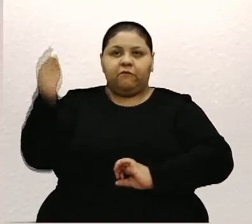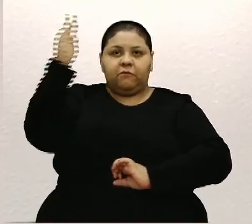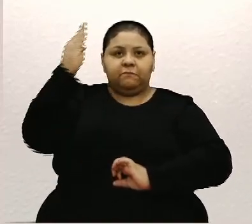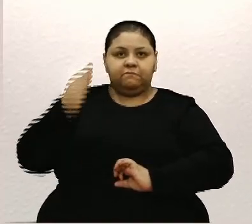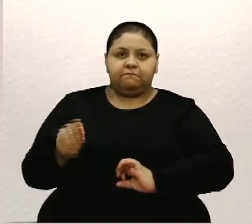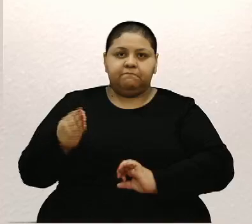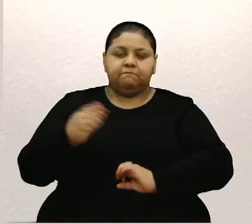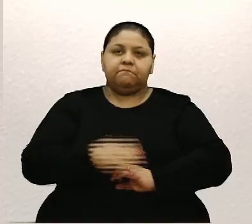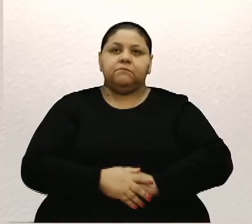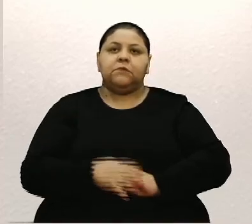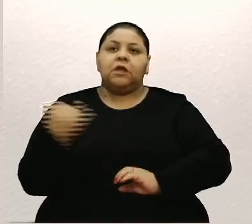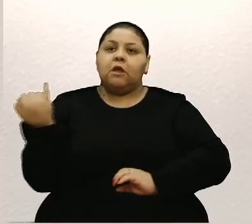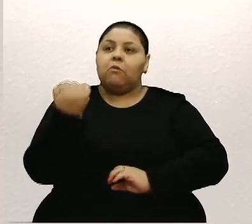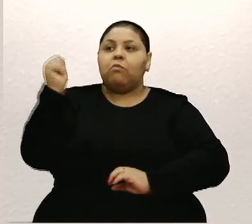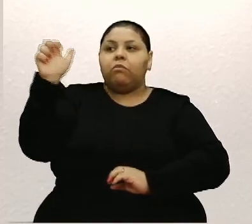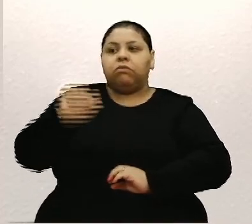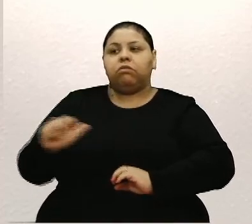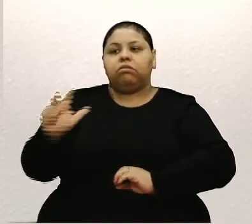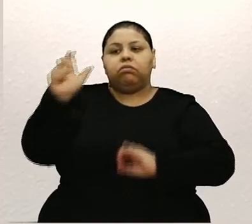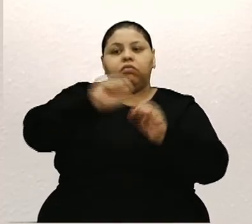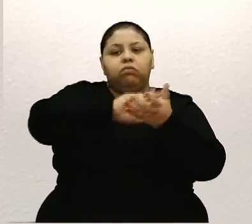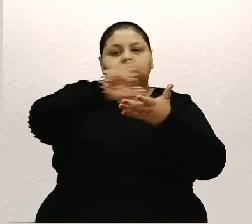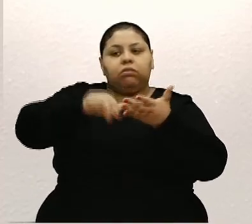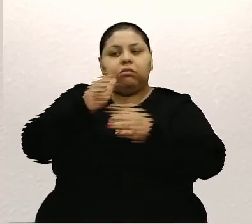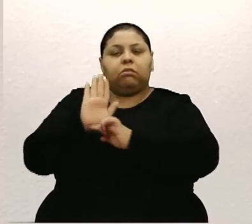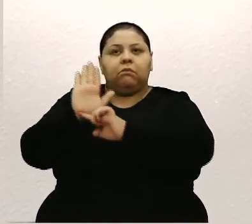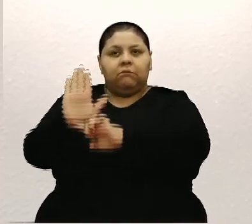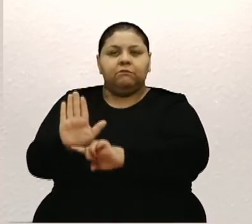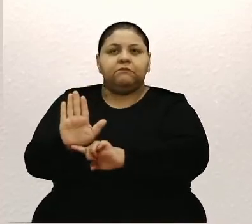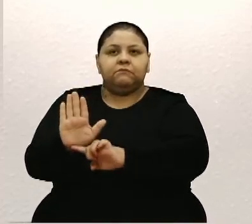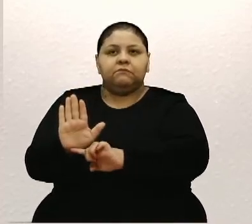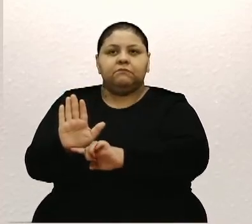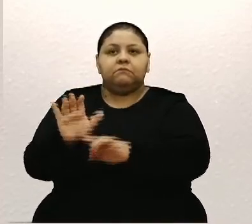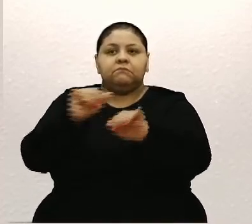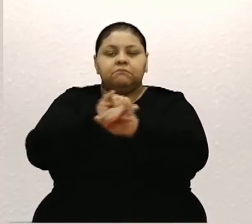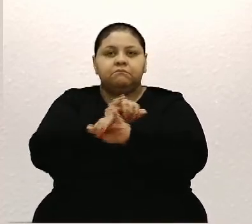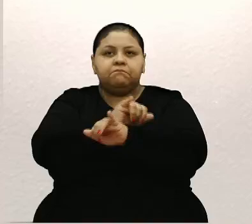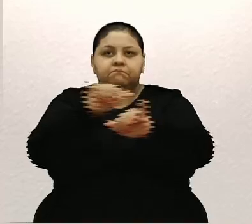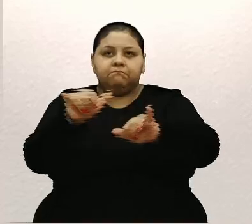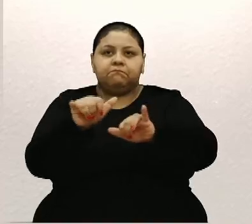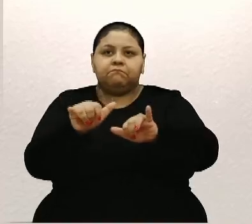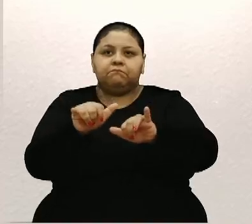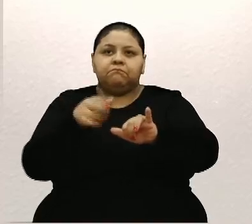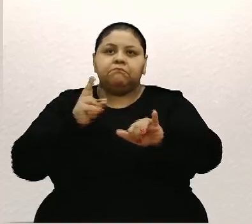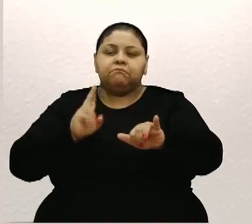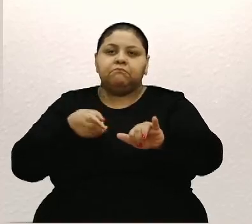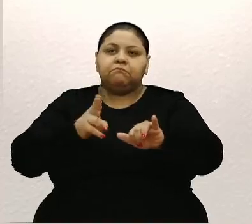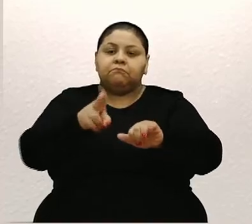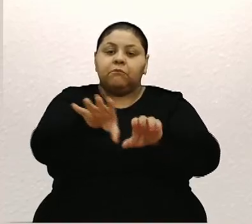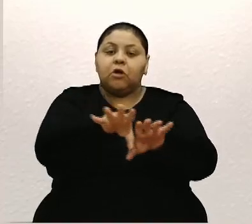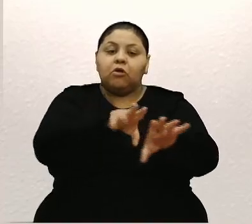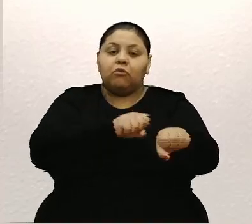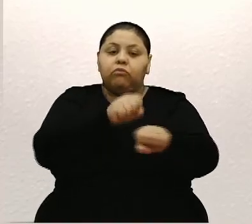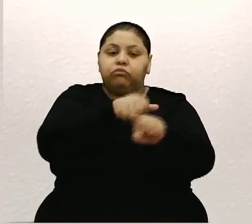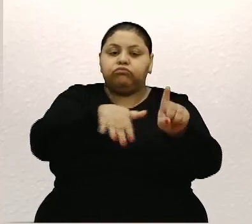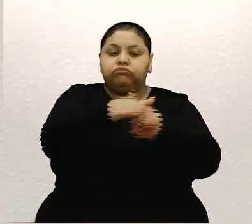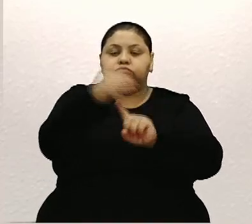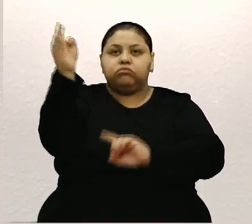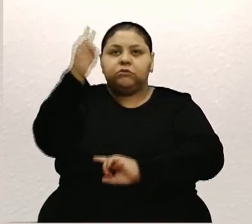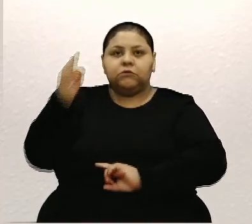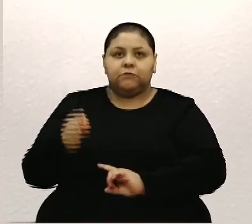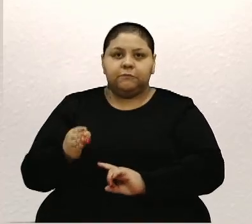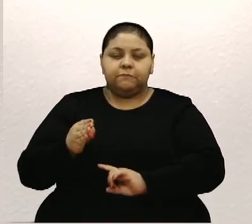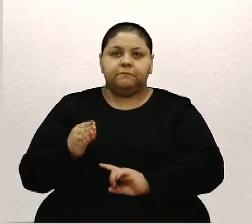É crucial valorizar as diversas contribuições que formaram e continuam a formar a sociedade brasileira. A